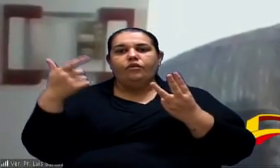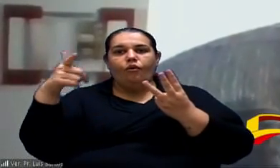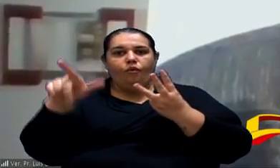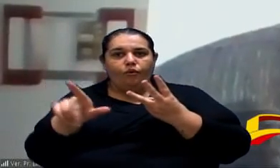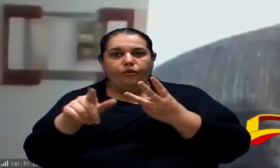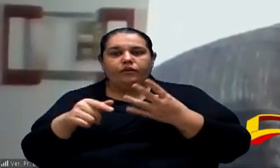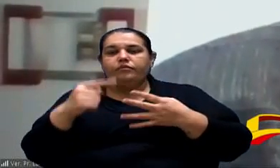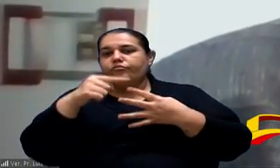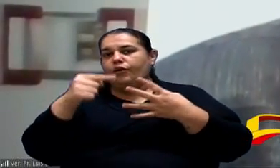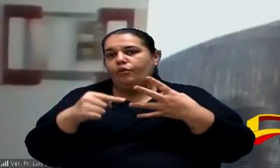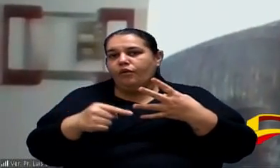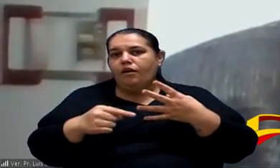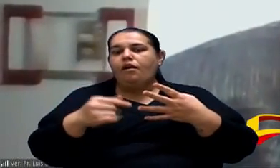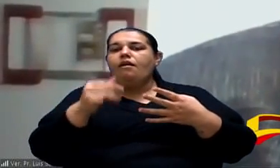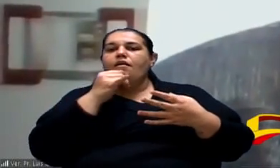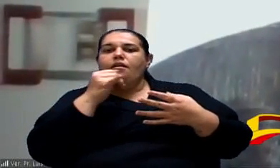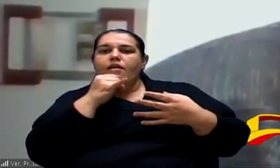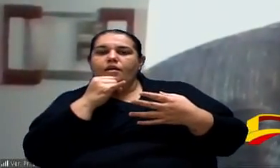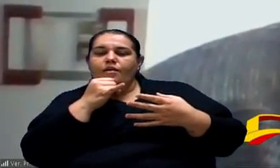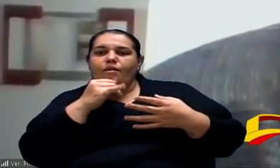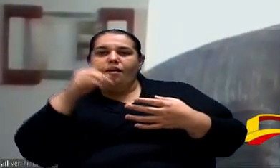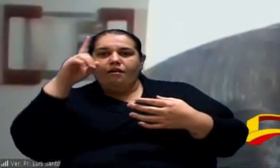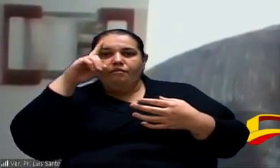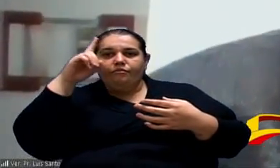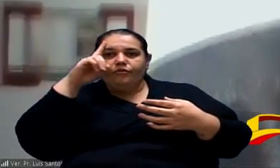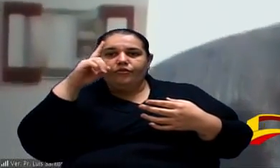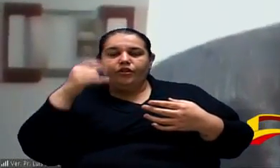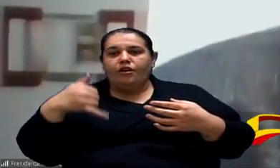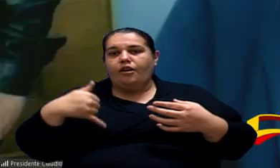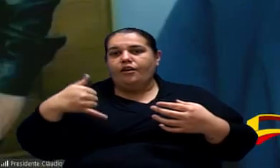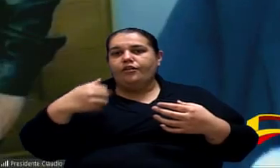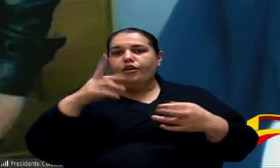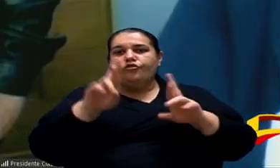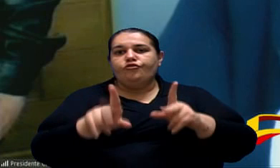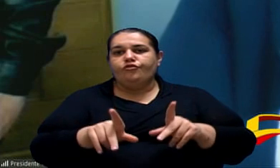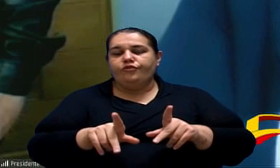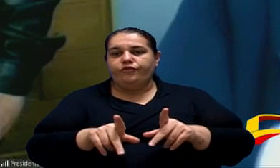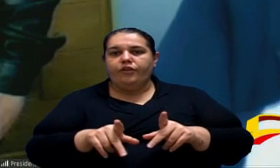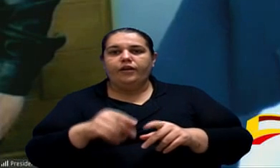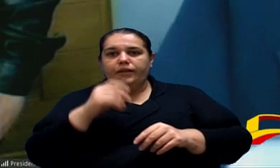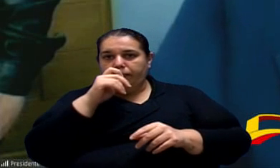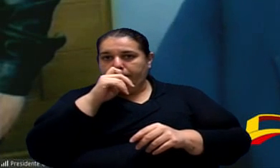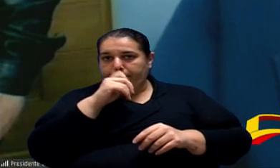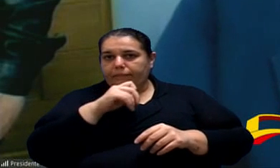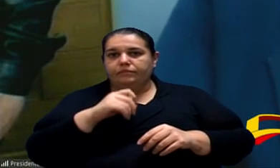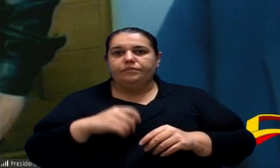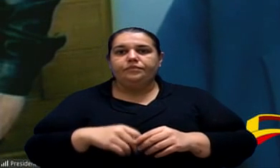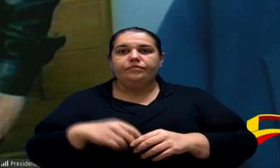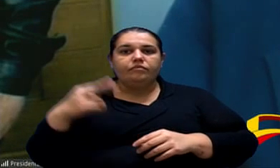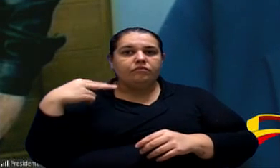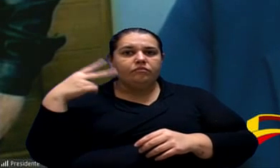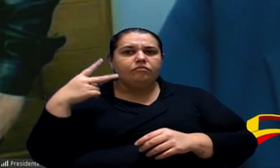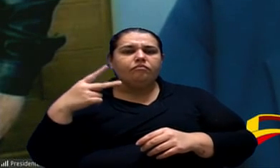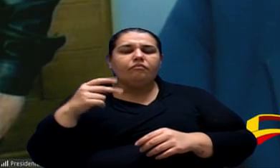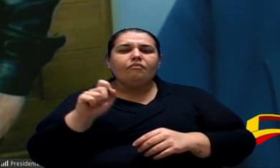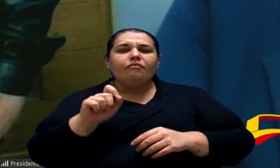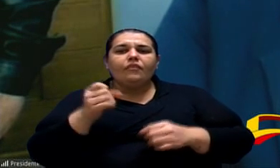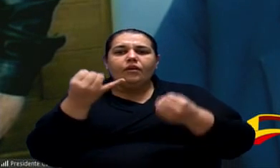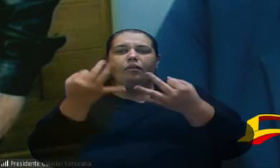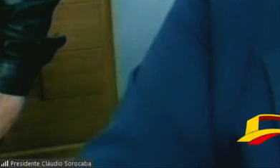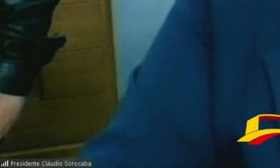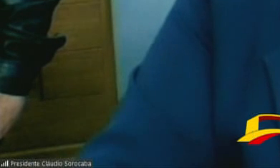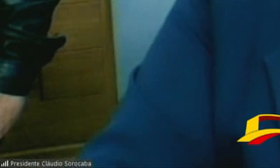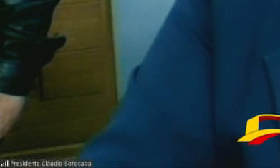priorizando a faixa etária. Vou pedir a doutora Malta, ao corpo... Vereador, só um esclarecimento. Quando a pessoa...